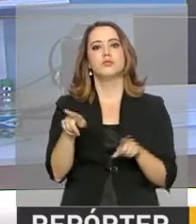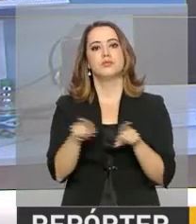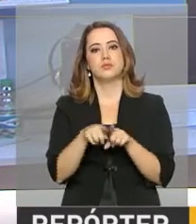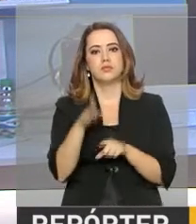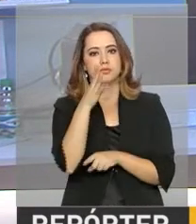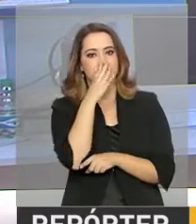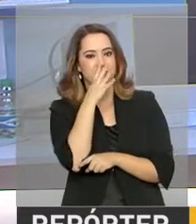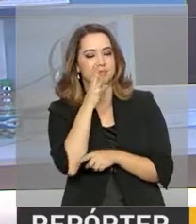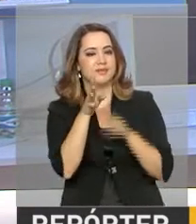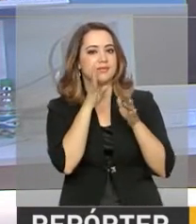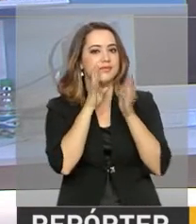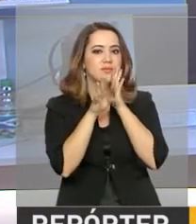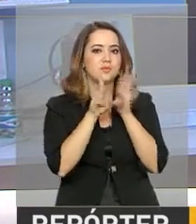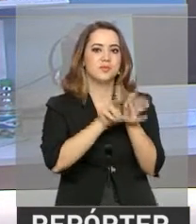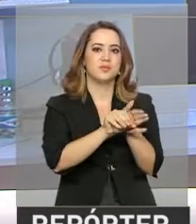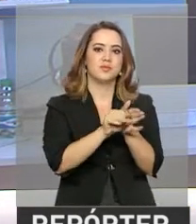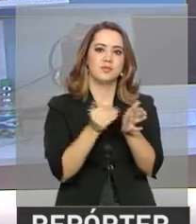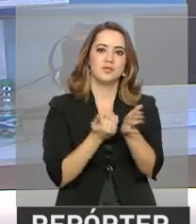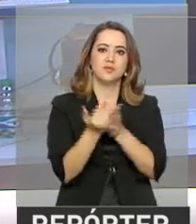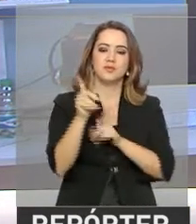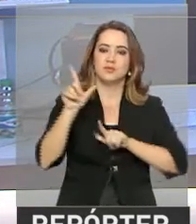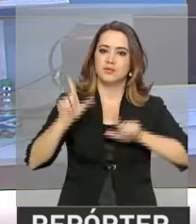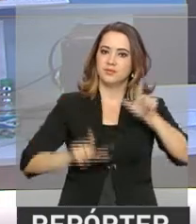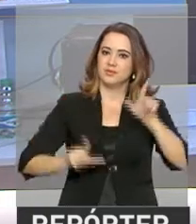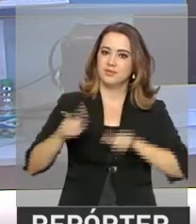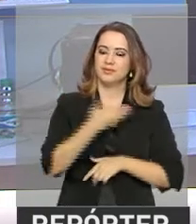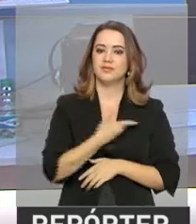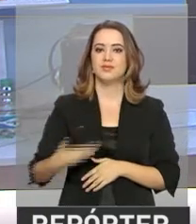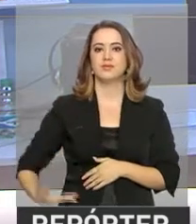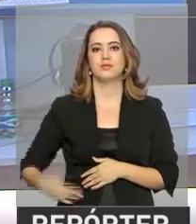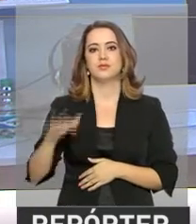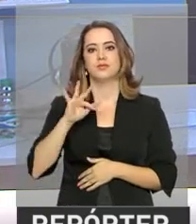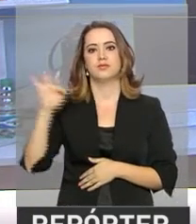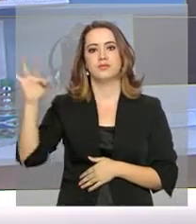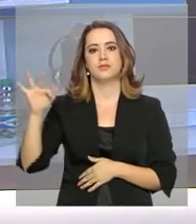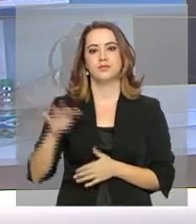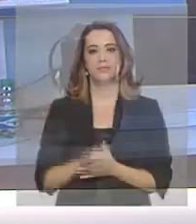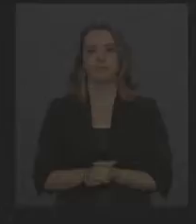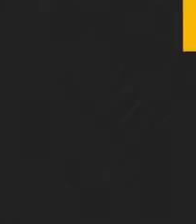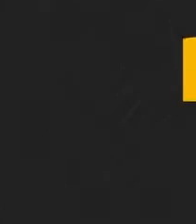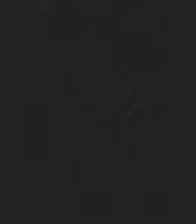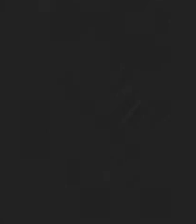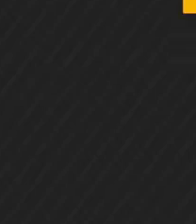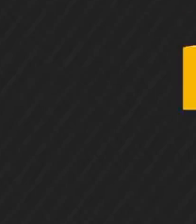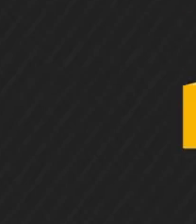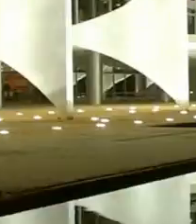em nossas redes sociais continue com a gente aqui na nbr a tv do governo federal